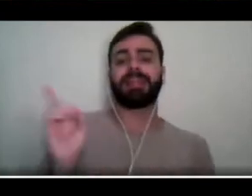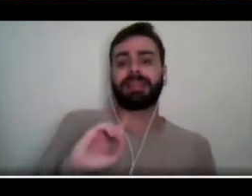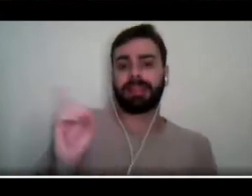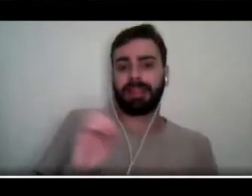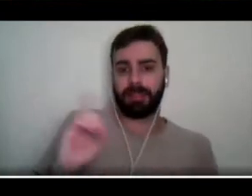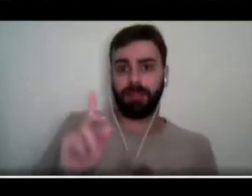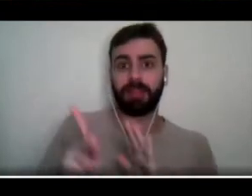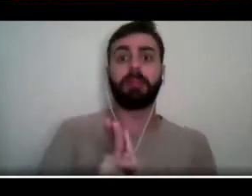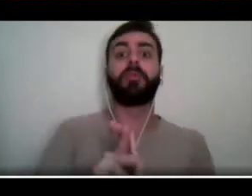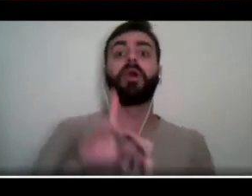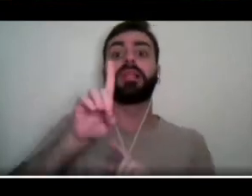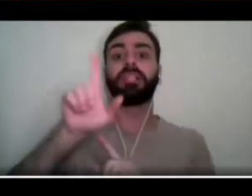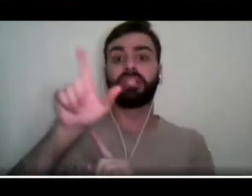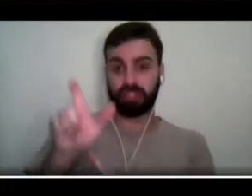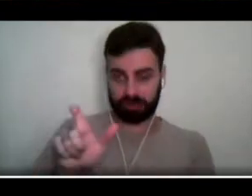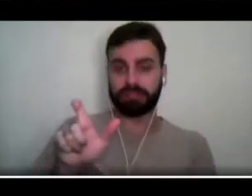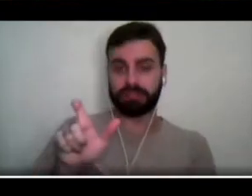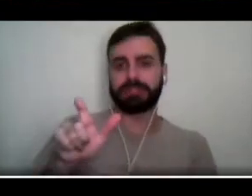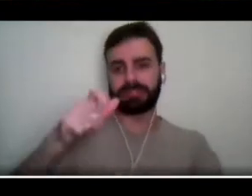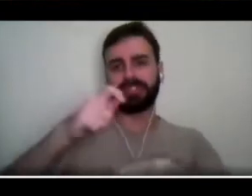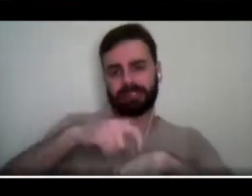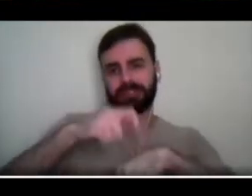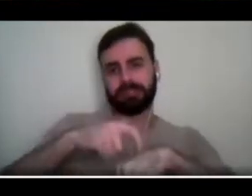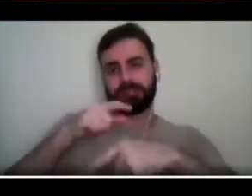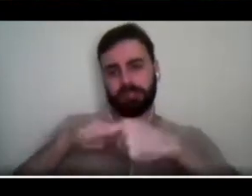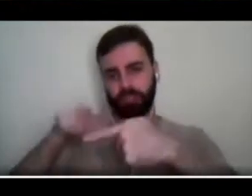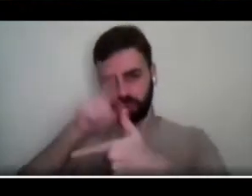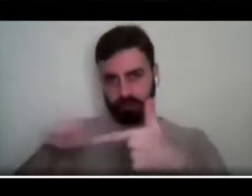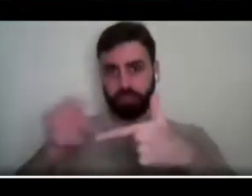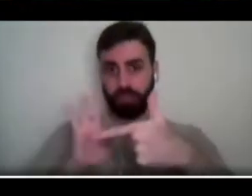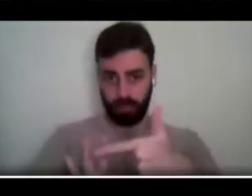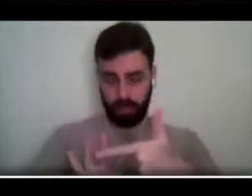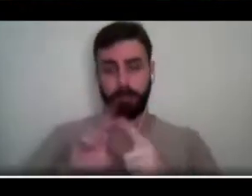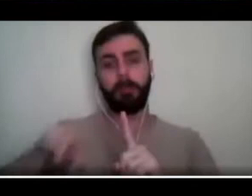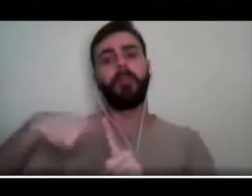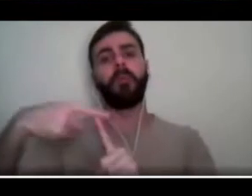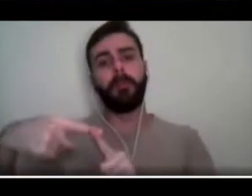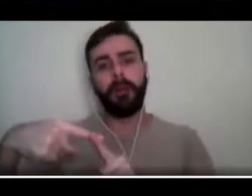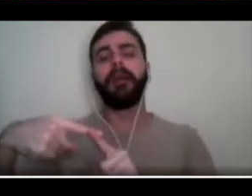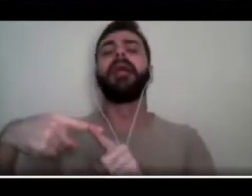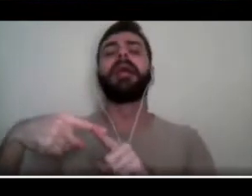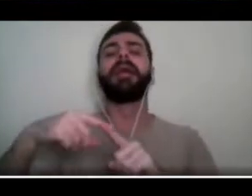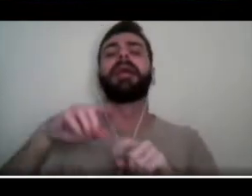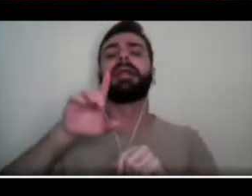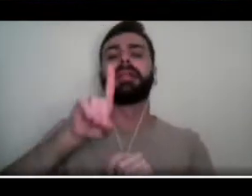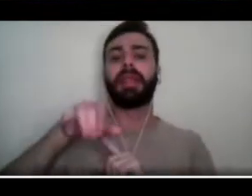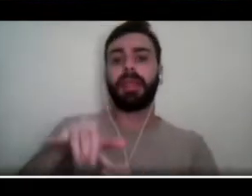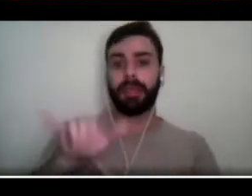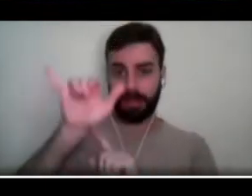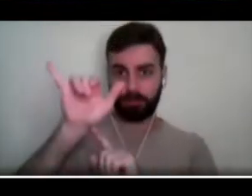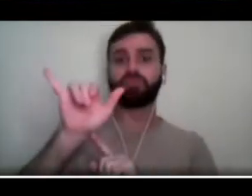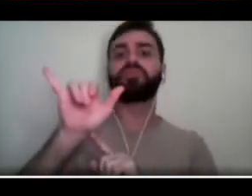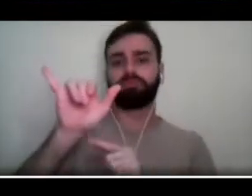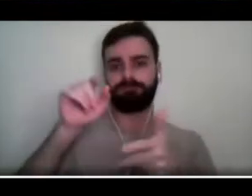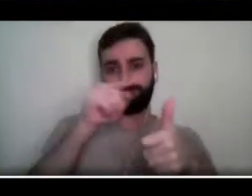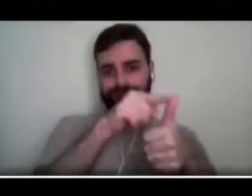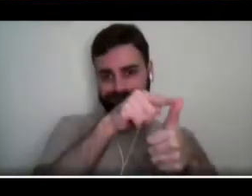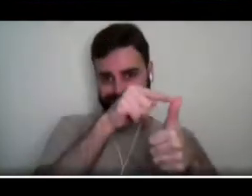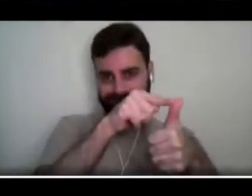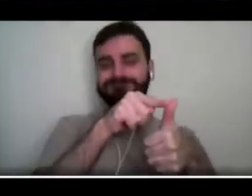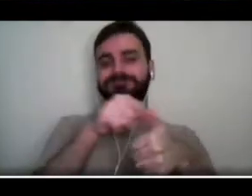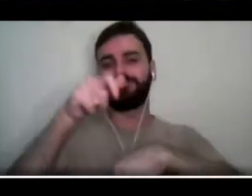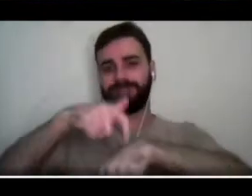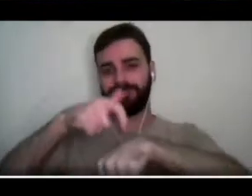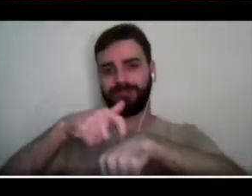do deslocamento em x no tempo, mais a derivada do deslocamento em y, né?